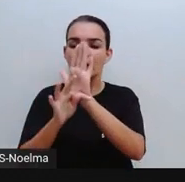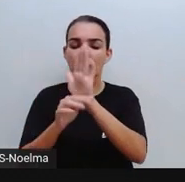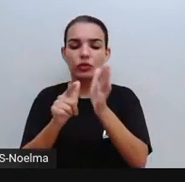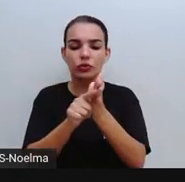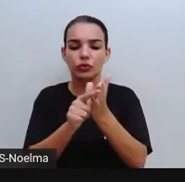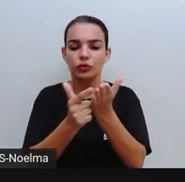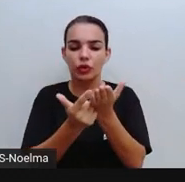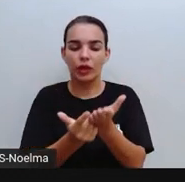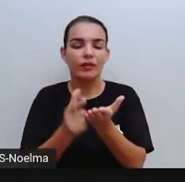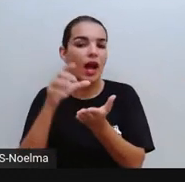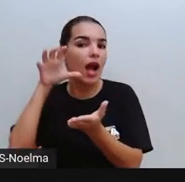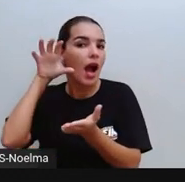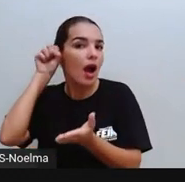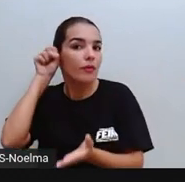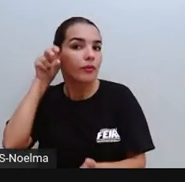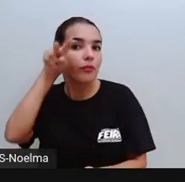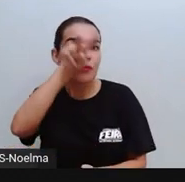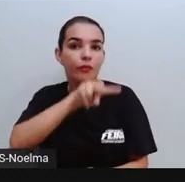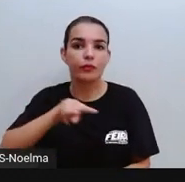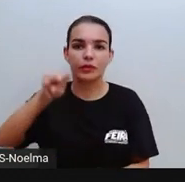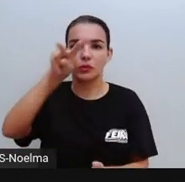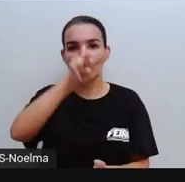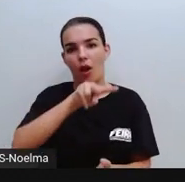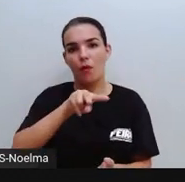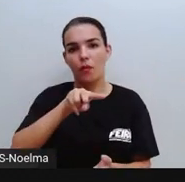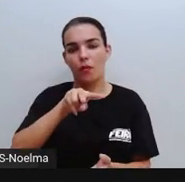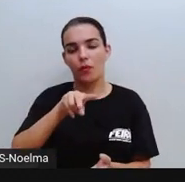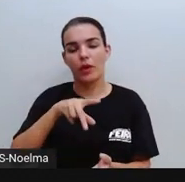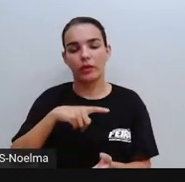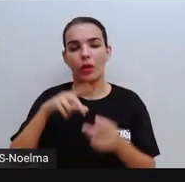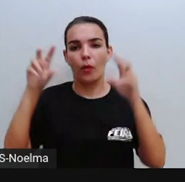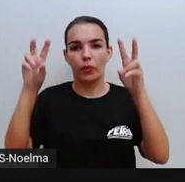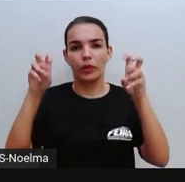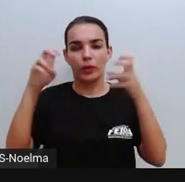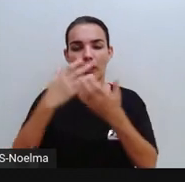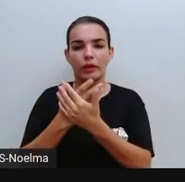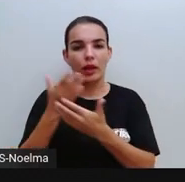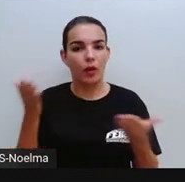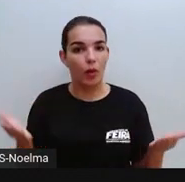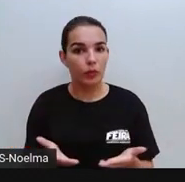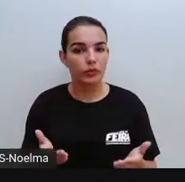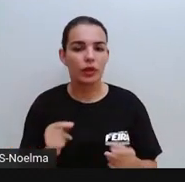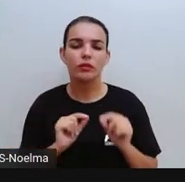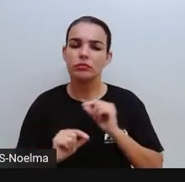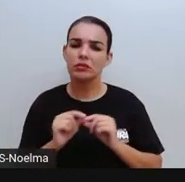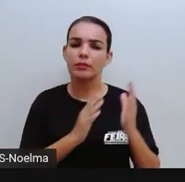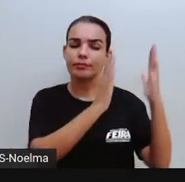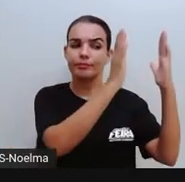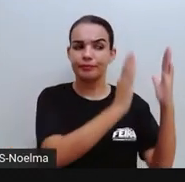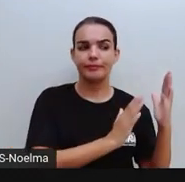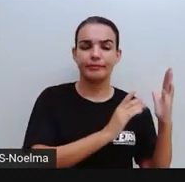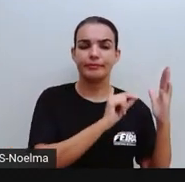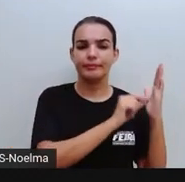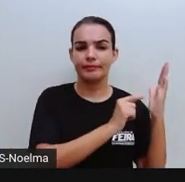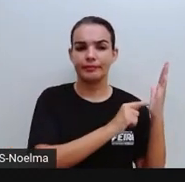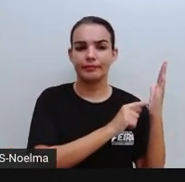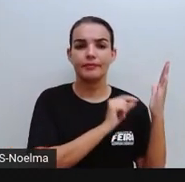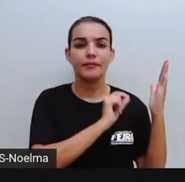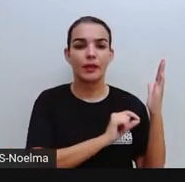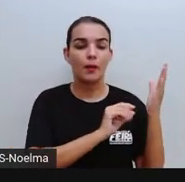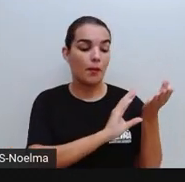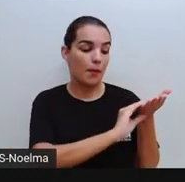jornalístico audiovisual que é o tema da nossa aula de hoje tá bom os texto jornalístico os